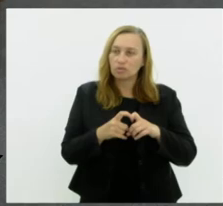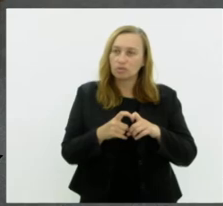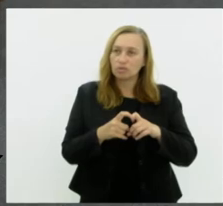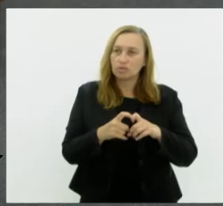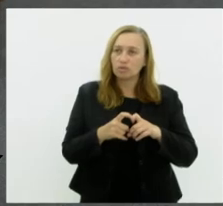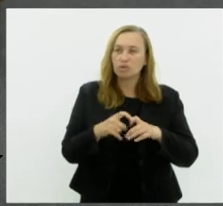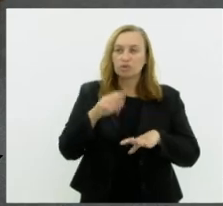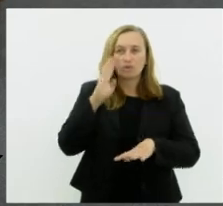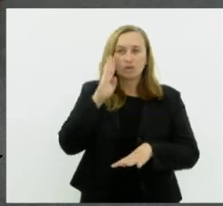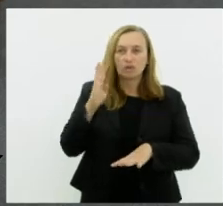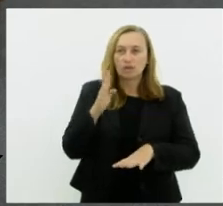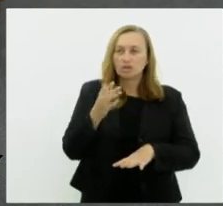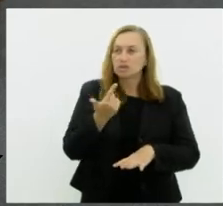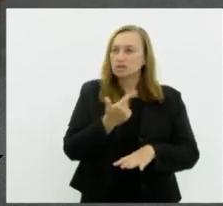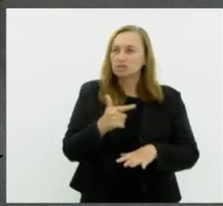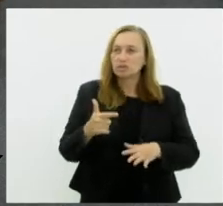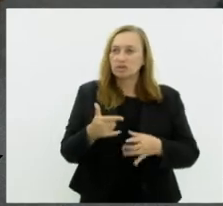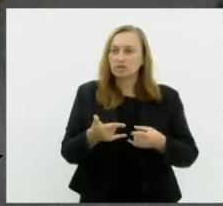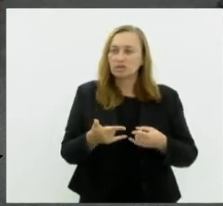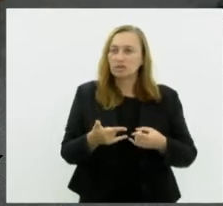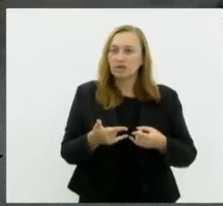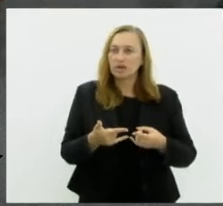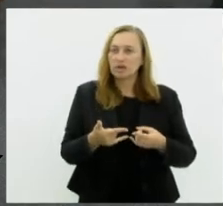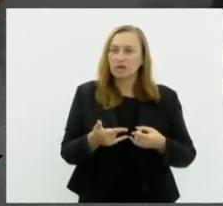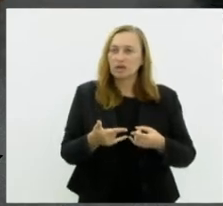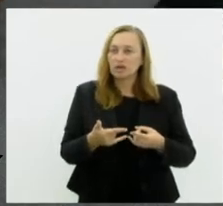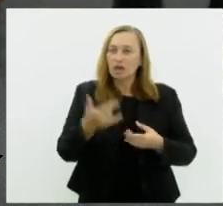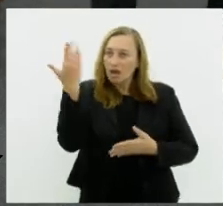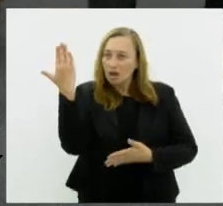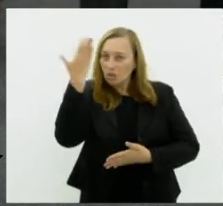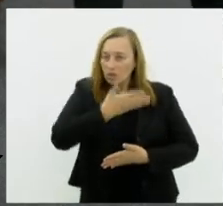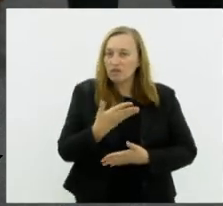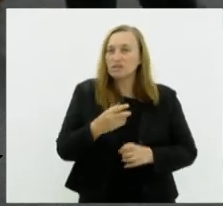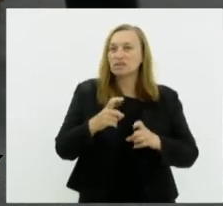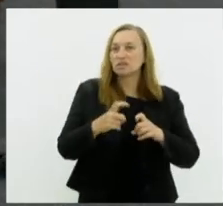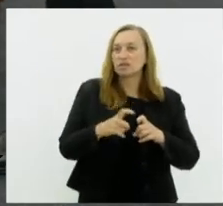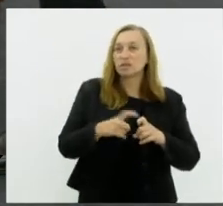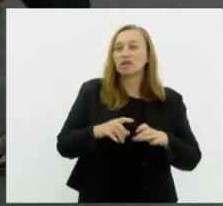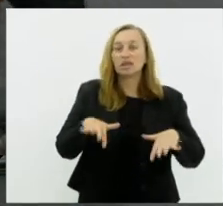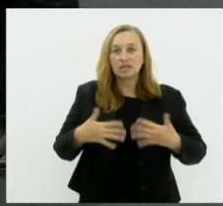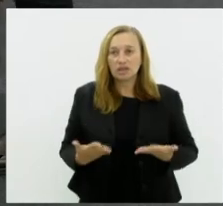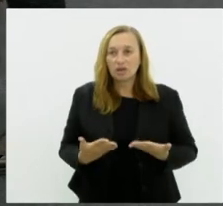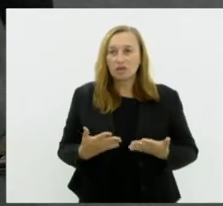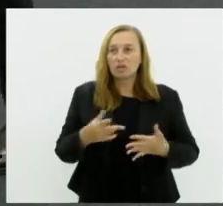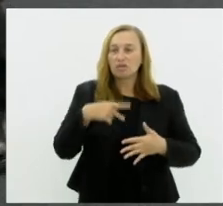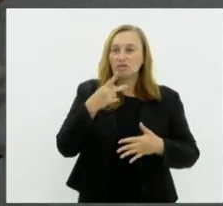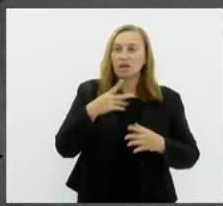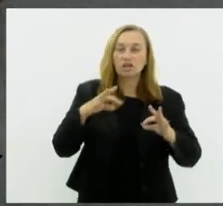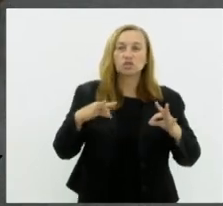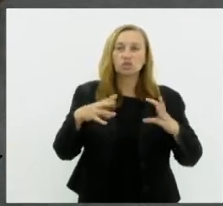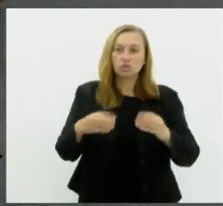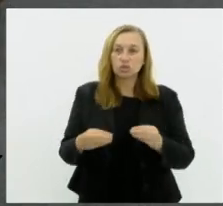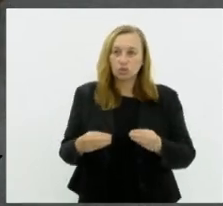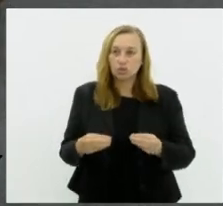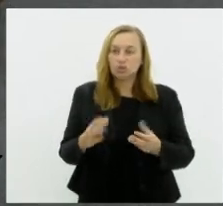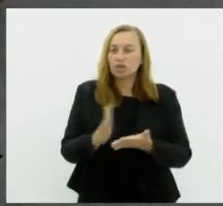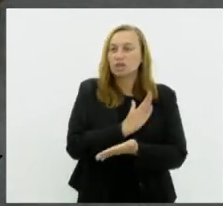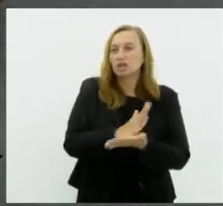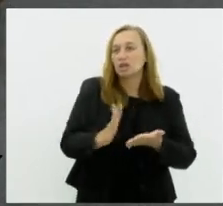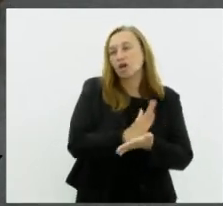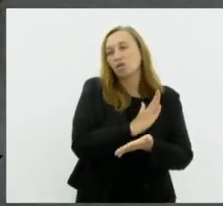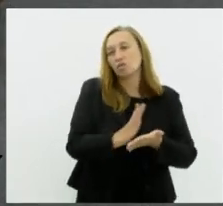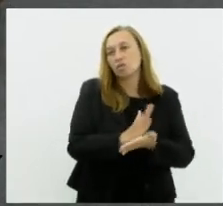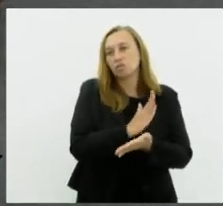a devida certificação de ser um médico especialista. Então, faz uma propaganda, todo um alarde de que em determinadas unidades